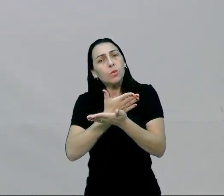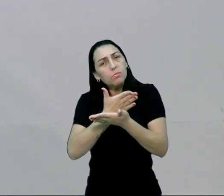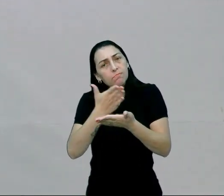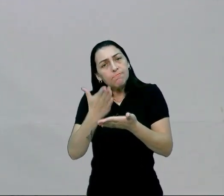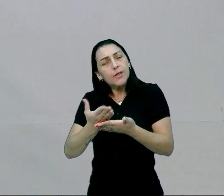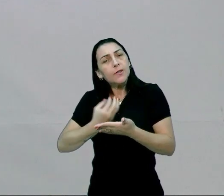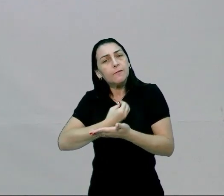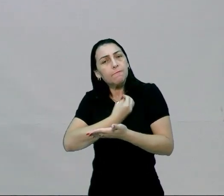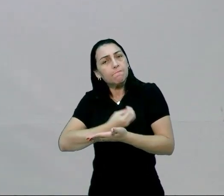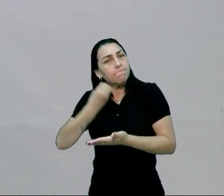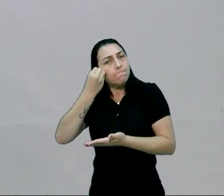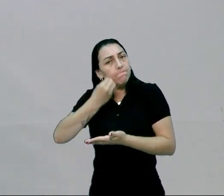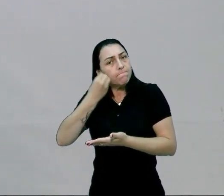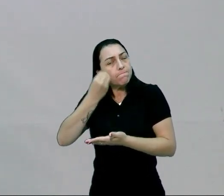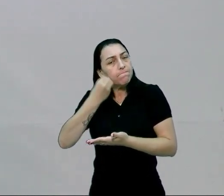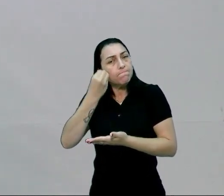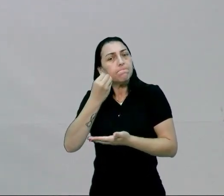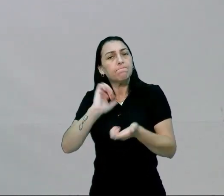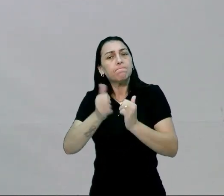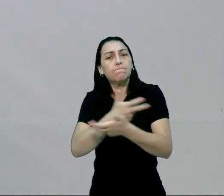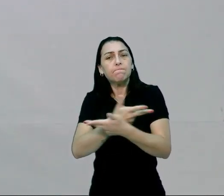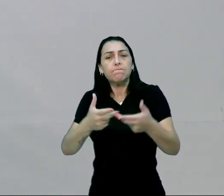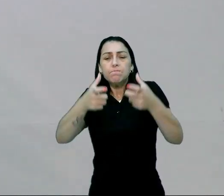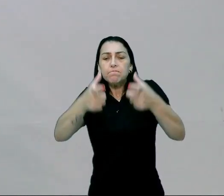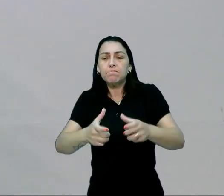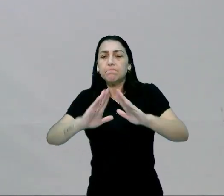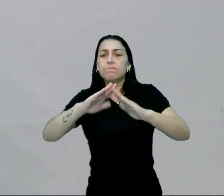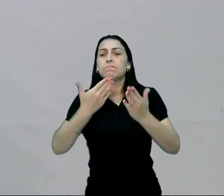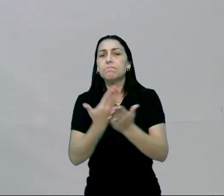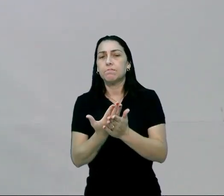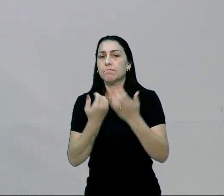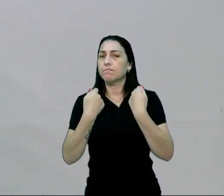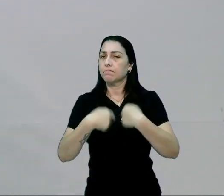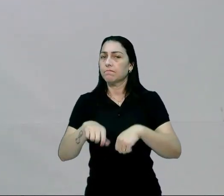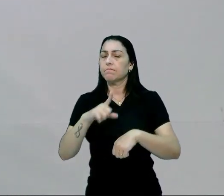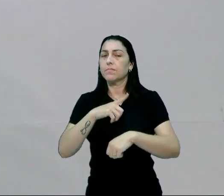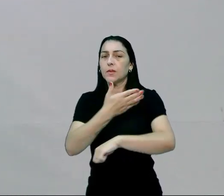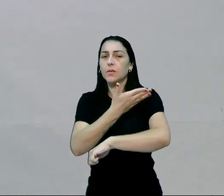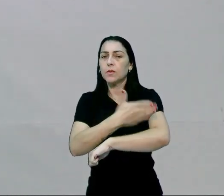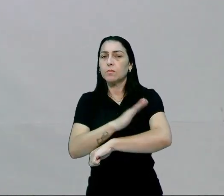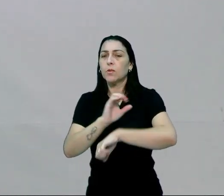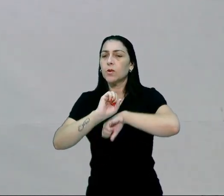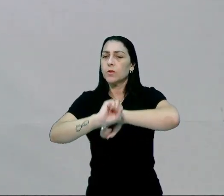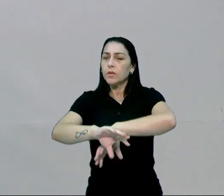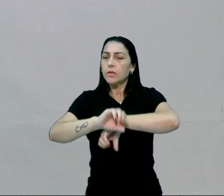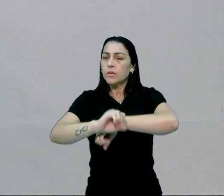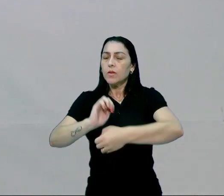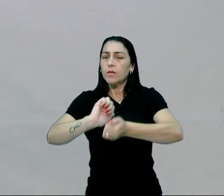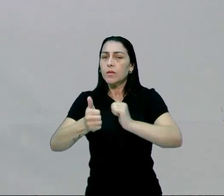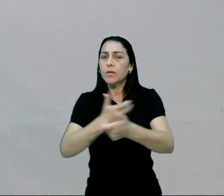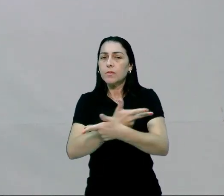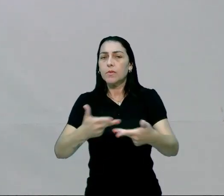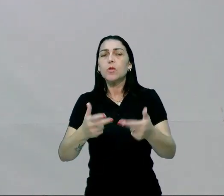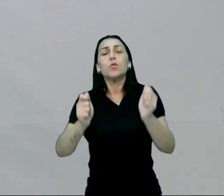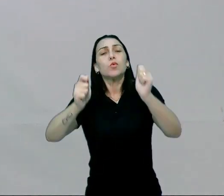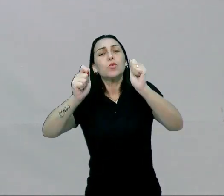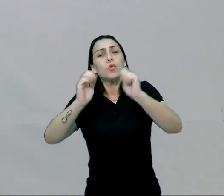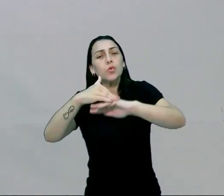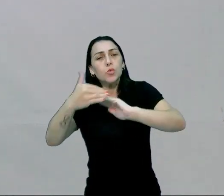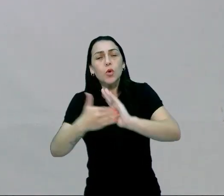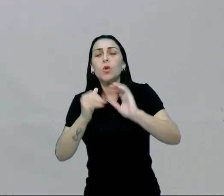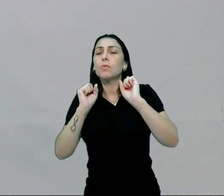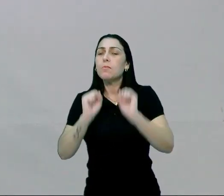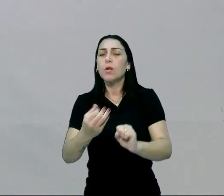a vivenciar a prática esportiva no ambiente escolar, a gente tem um esporte educacional, que é para permitir que todos